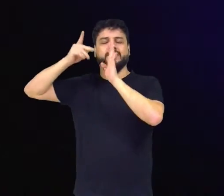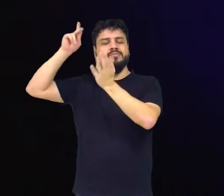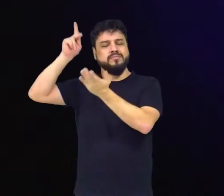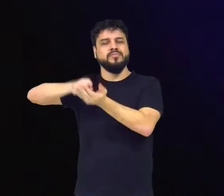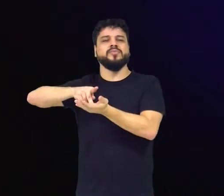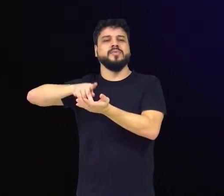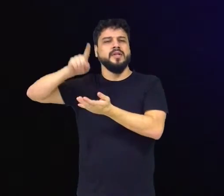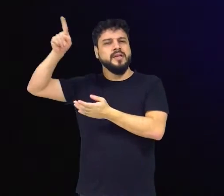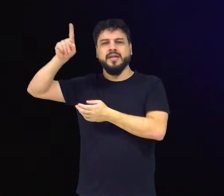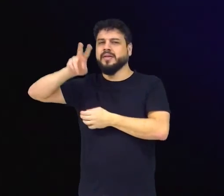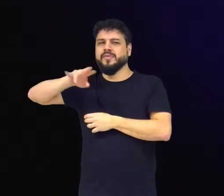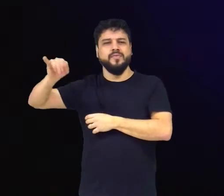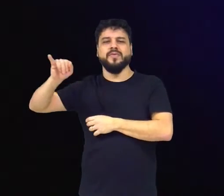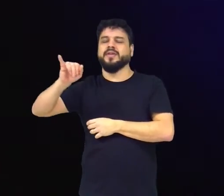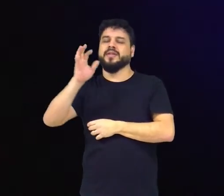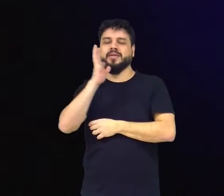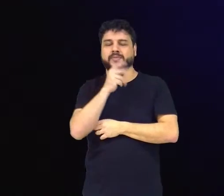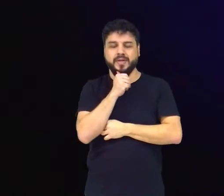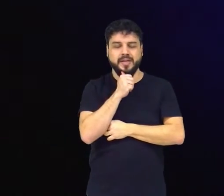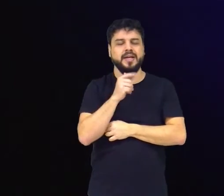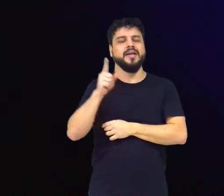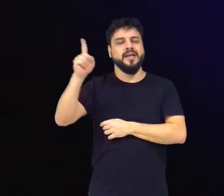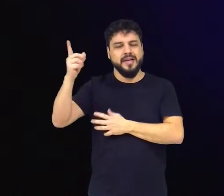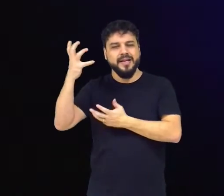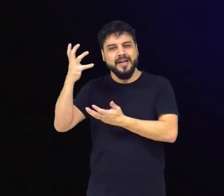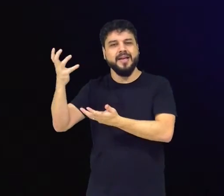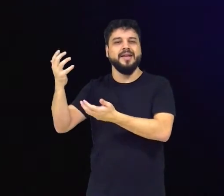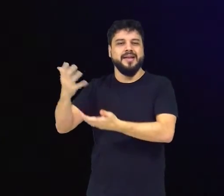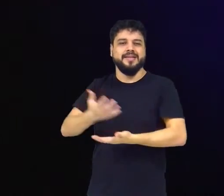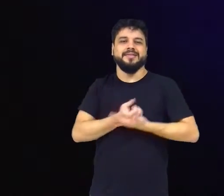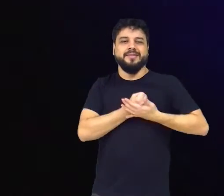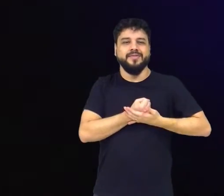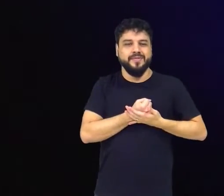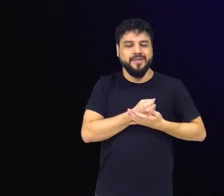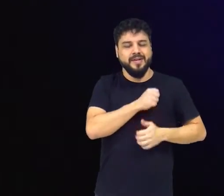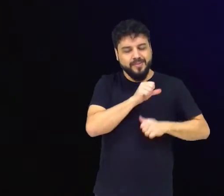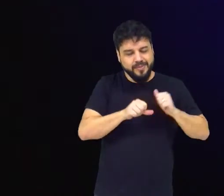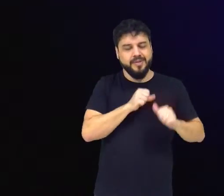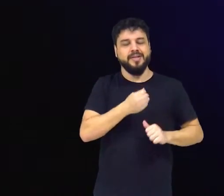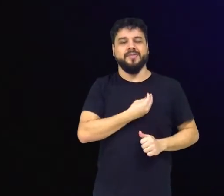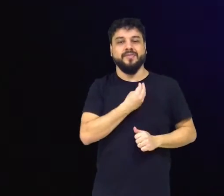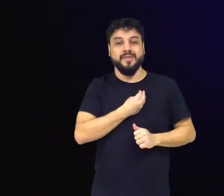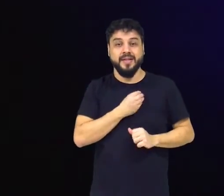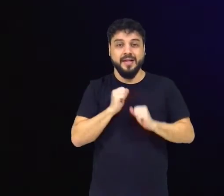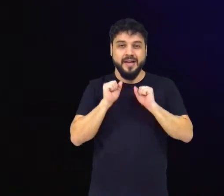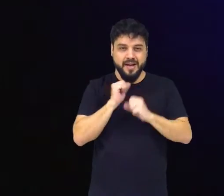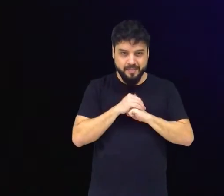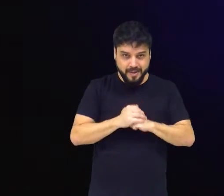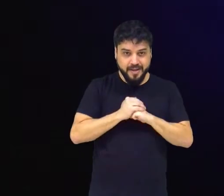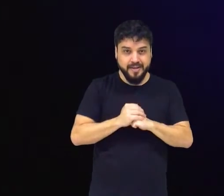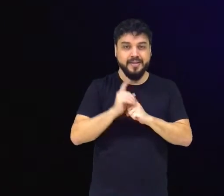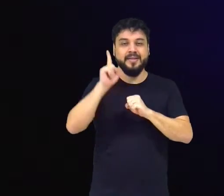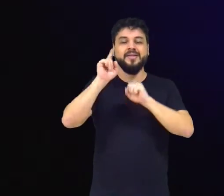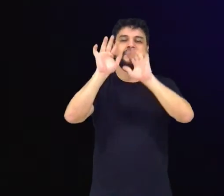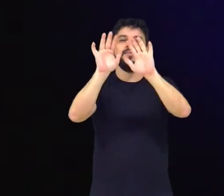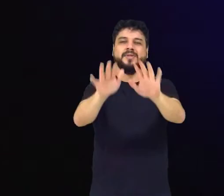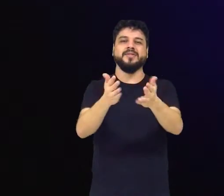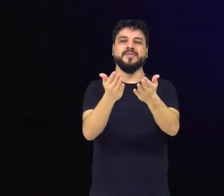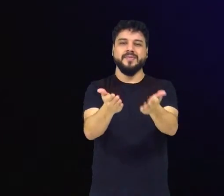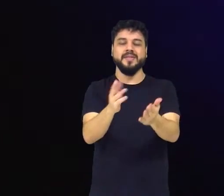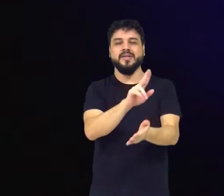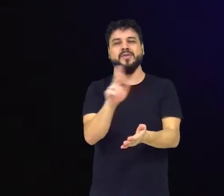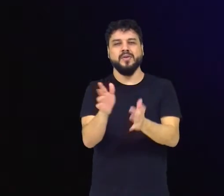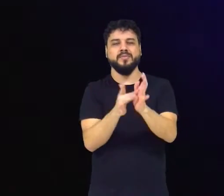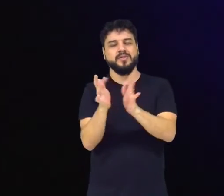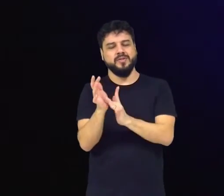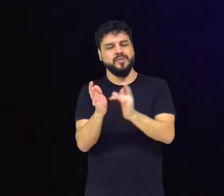vir para restaurar a tua vida. Amém, querido? Que Deus te abençoe em nome de Jesus. Louvado seja